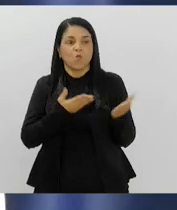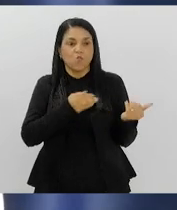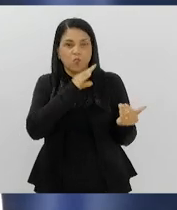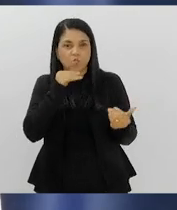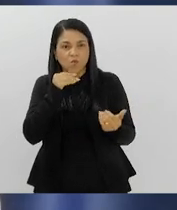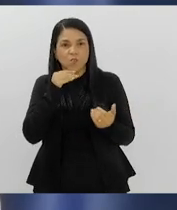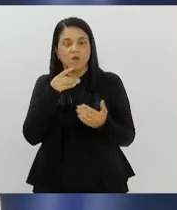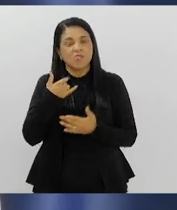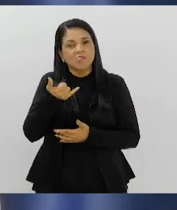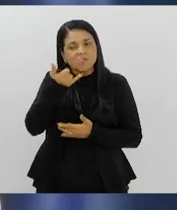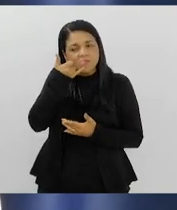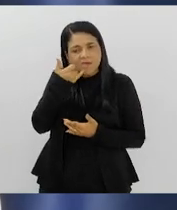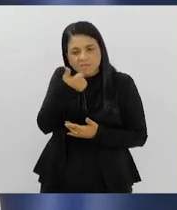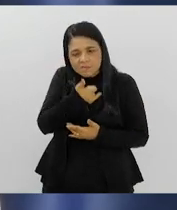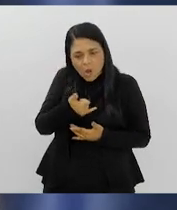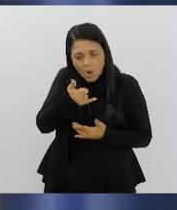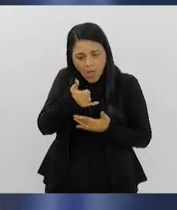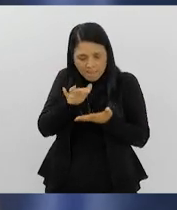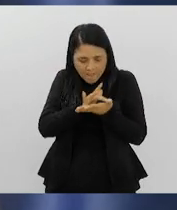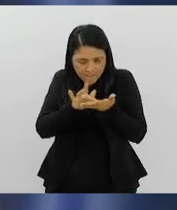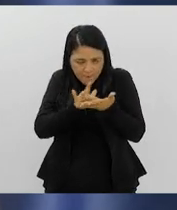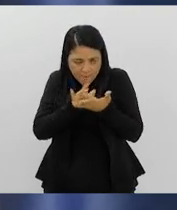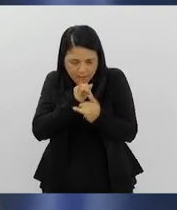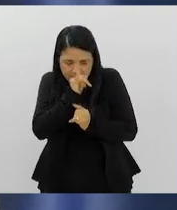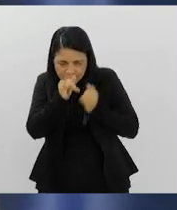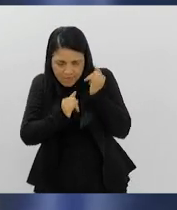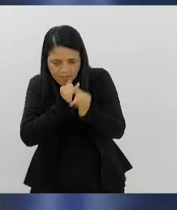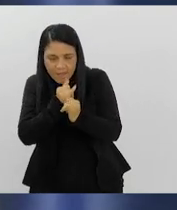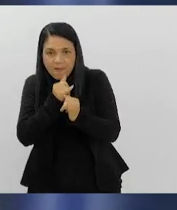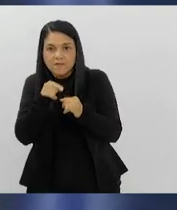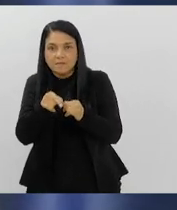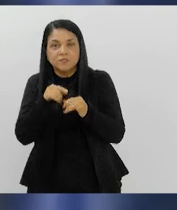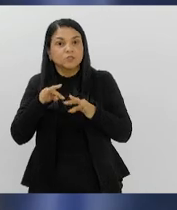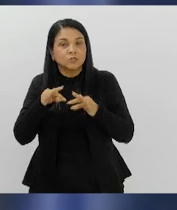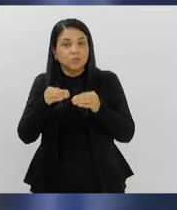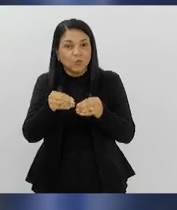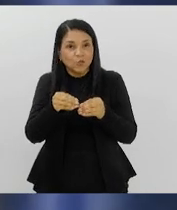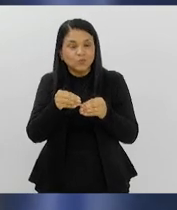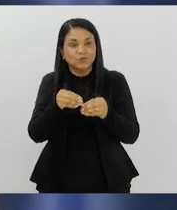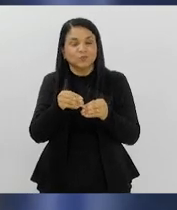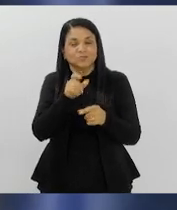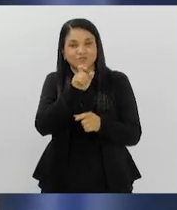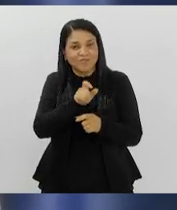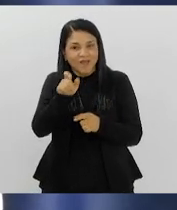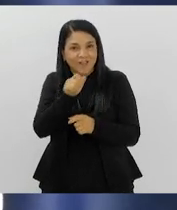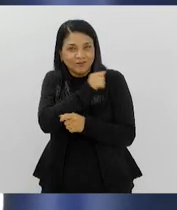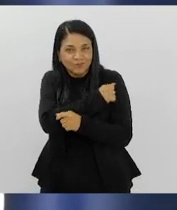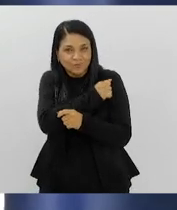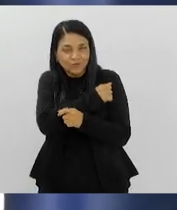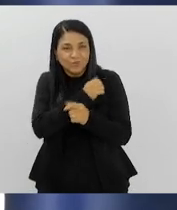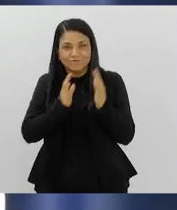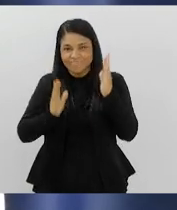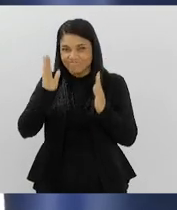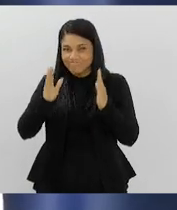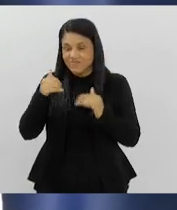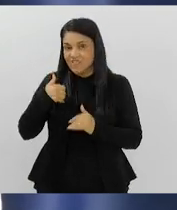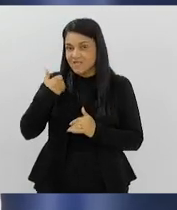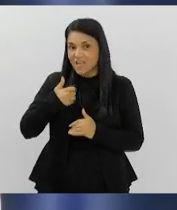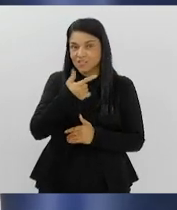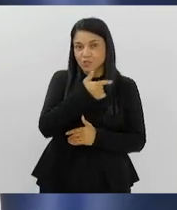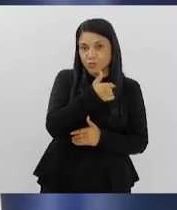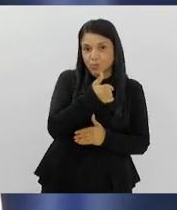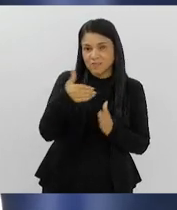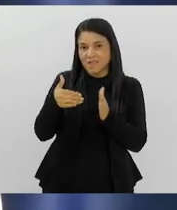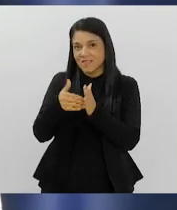se radicalizar através da internet. Né? Quase todos os perpetradores ali na faixa de 12 a 17 anos, ou seja, com